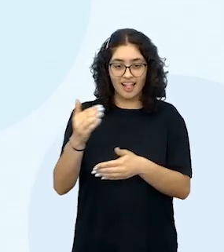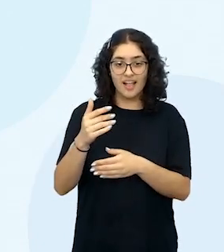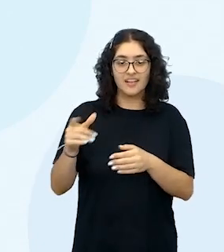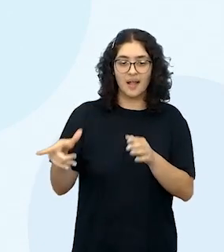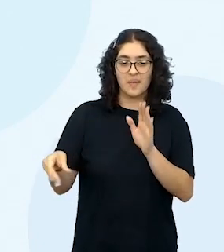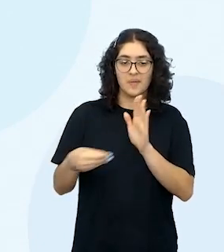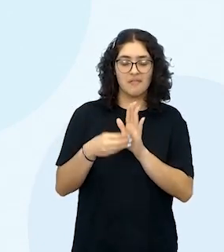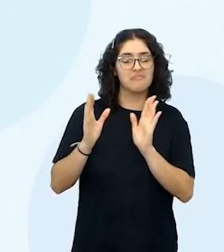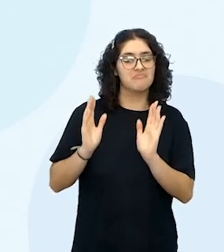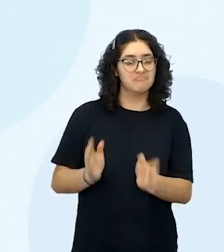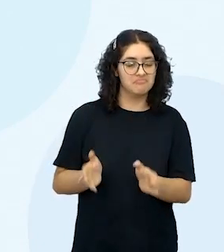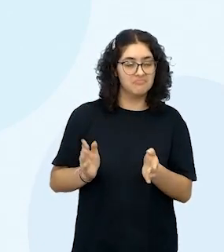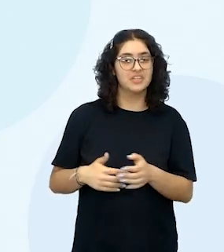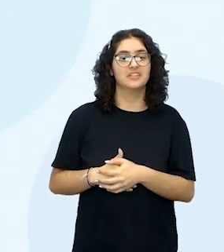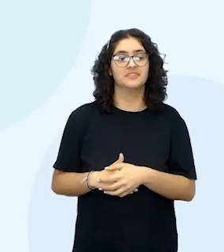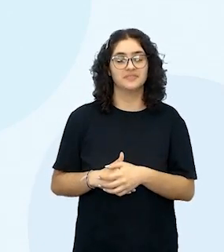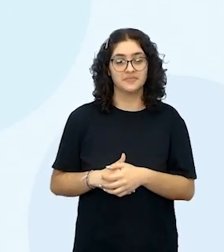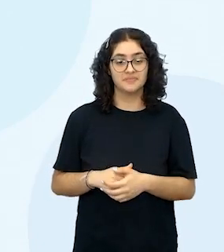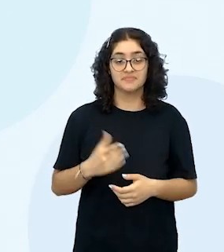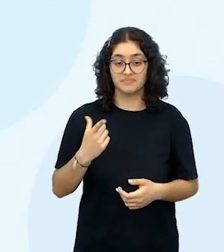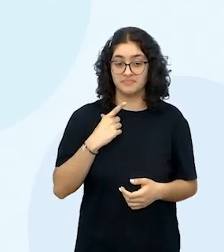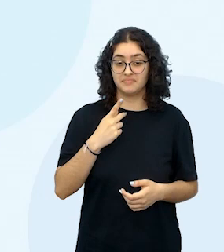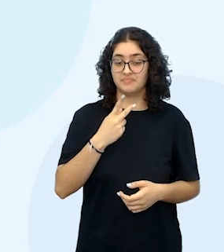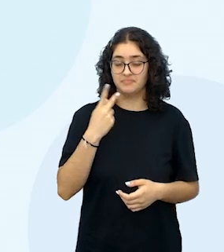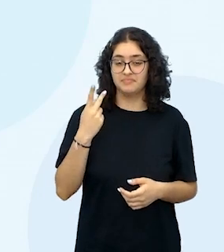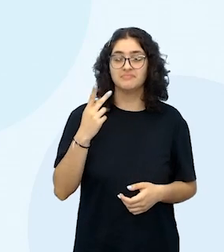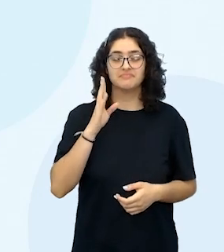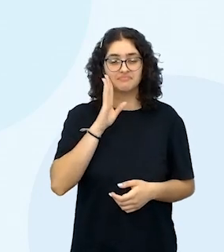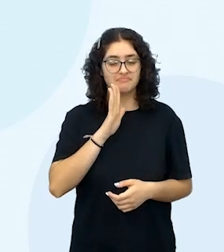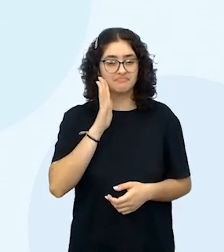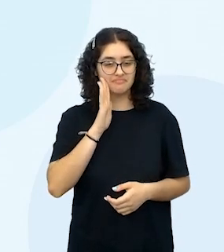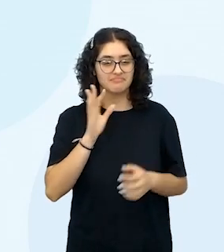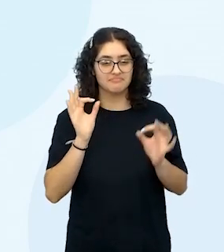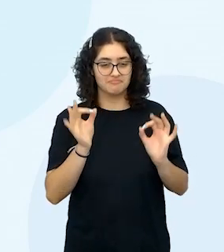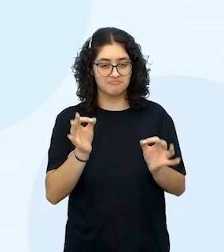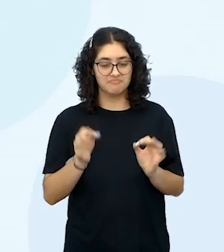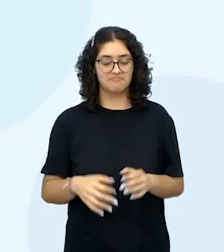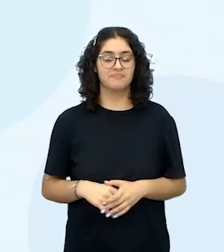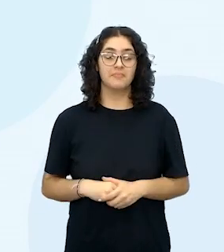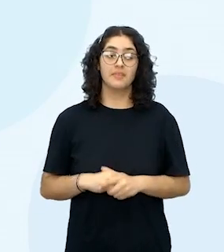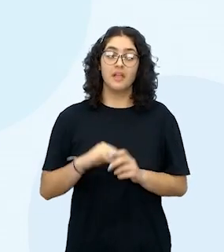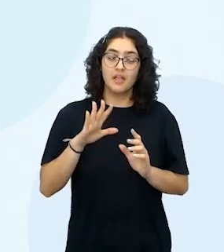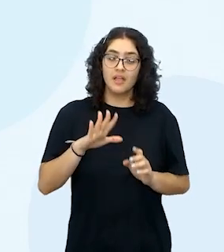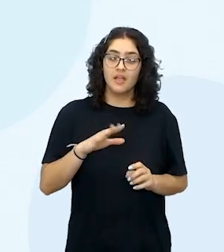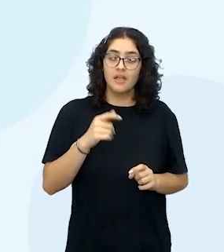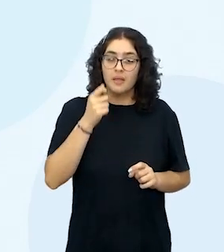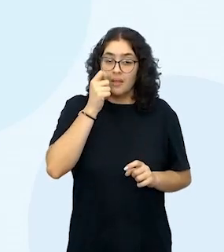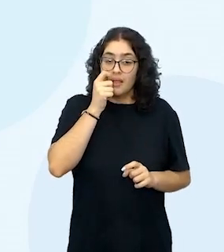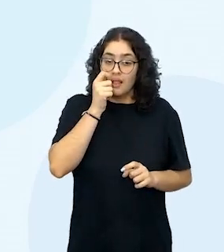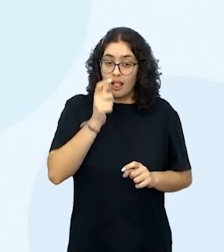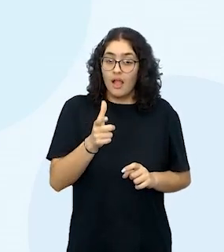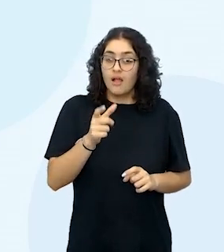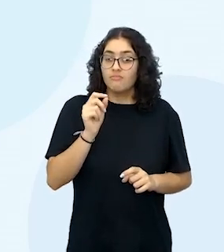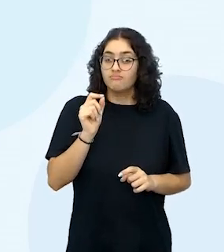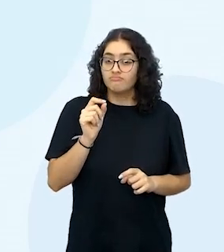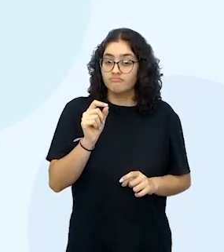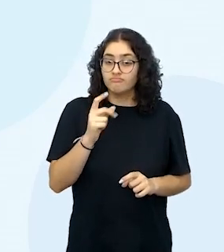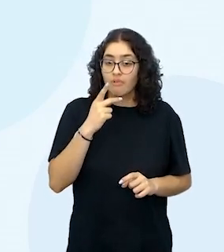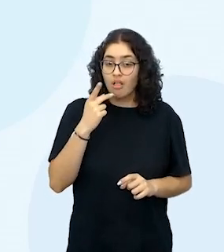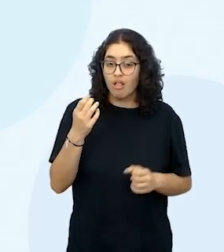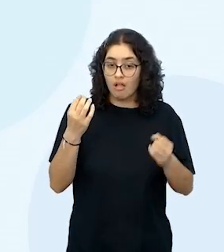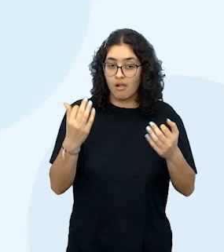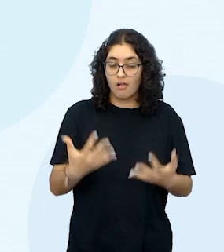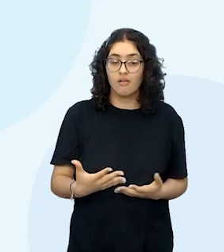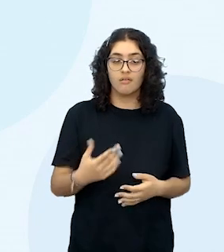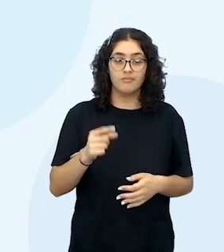E criticidade. Criticidade também. Muito isso legal. Muito legal. E o que eu acho interessante a gente reforçar é que na hora que a gente está